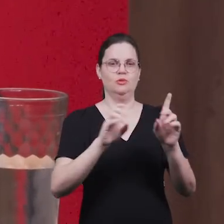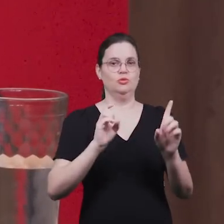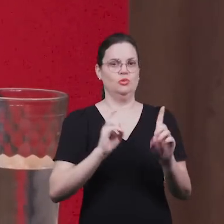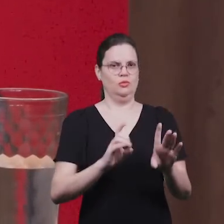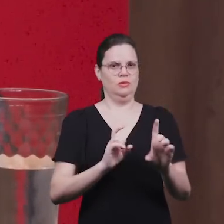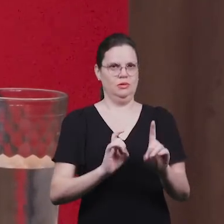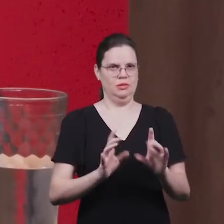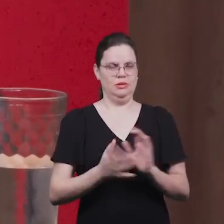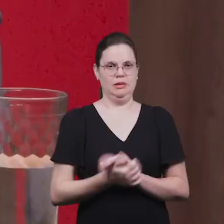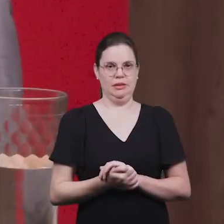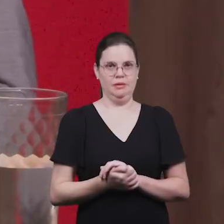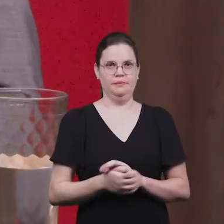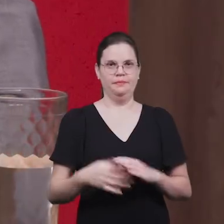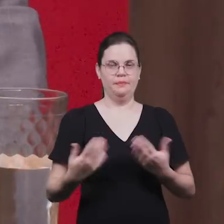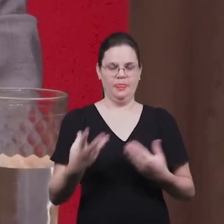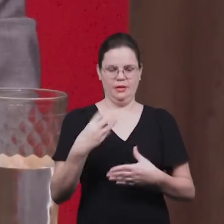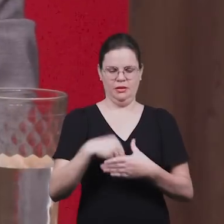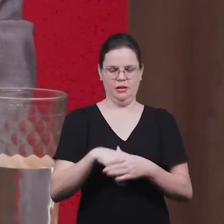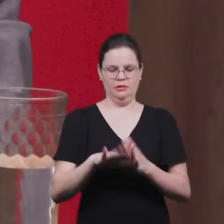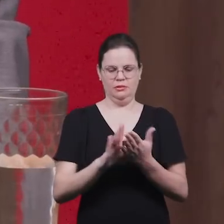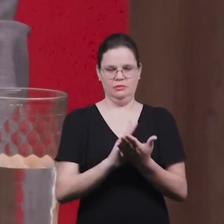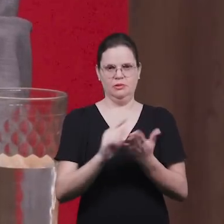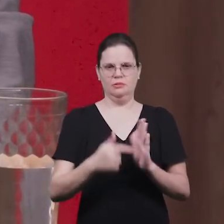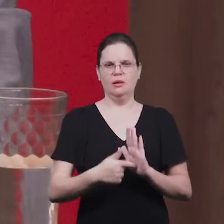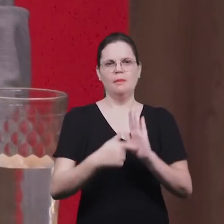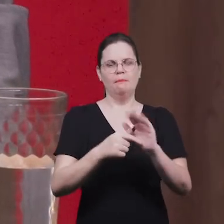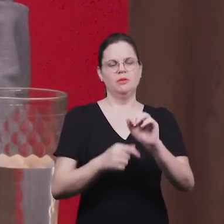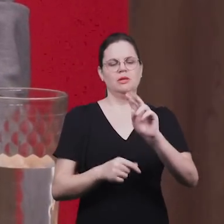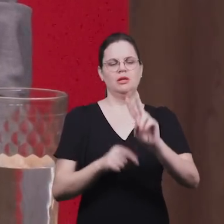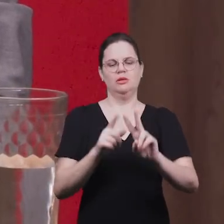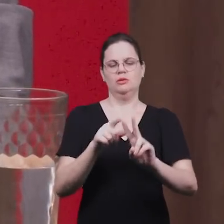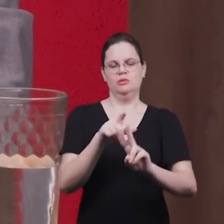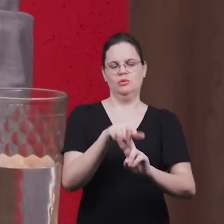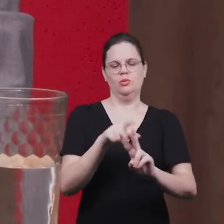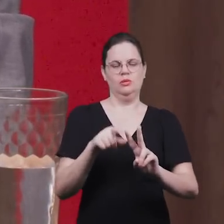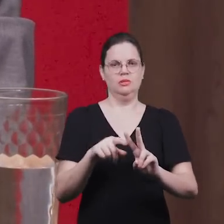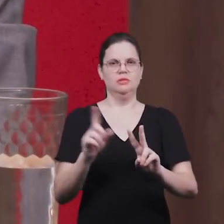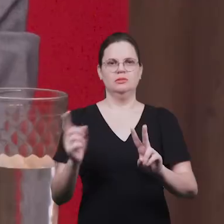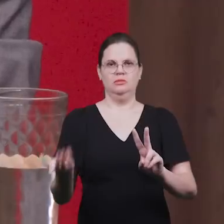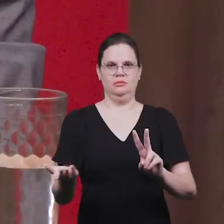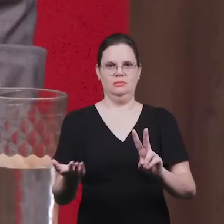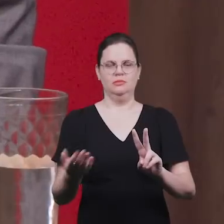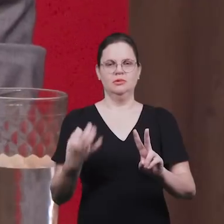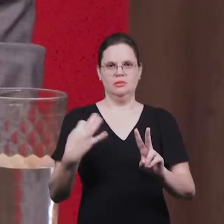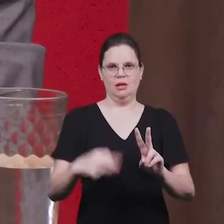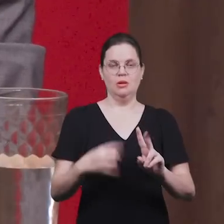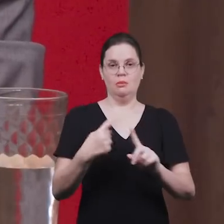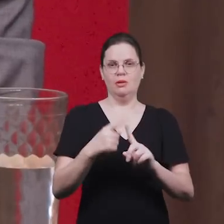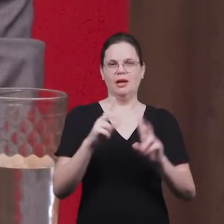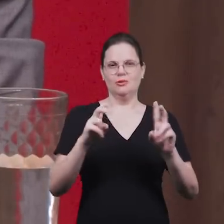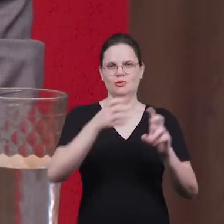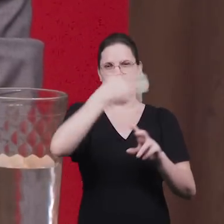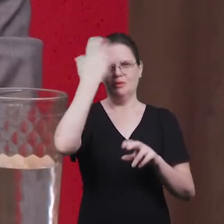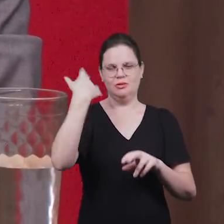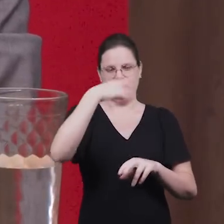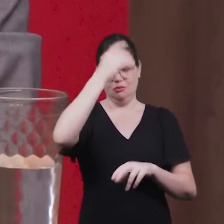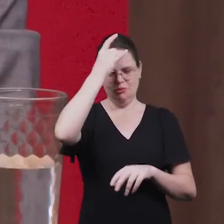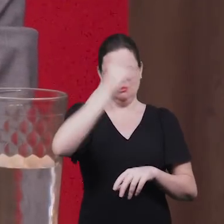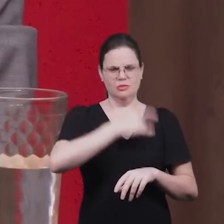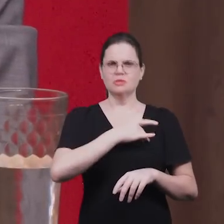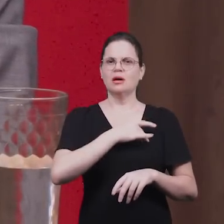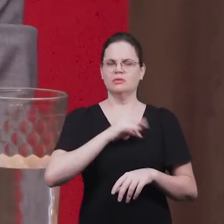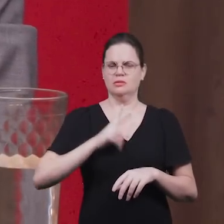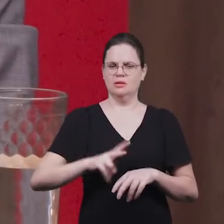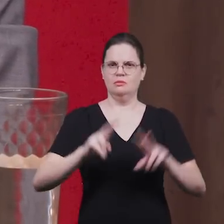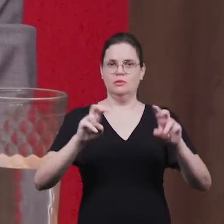doutrinariamente, nós falamos do batismo com o Espírito Santo. O que é o batismo com o Espírito Santo? Nada que nós falamos é fora da Bíblia, não é?